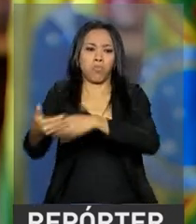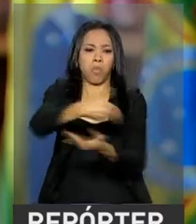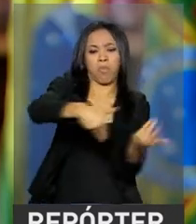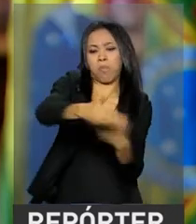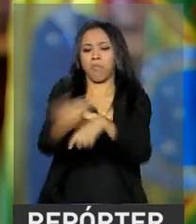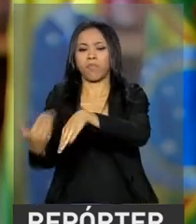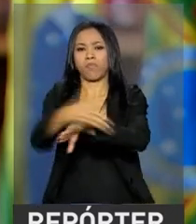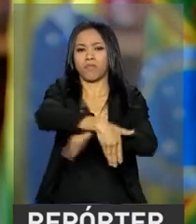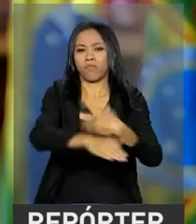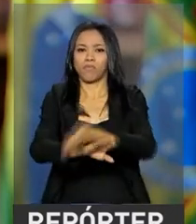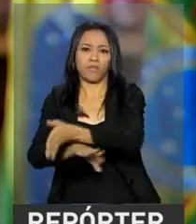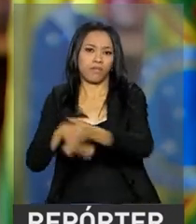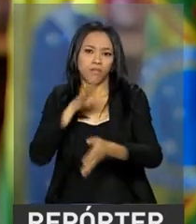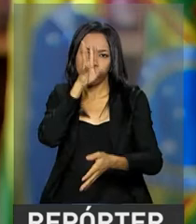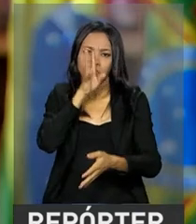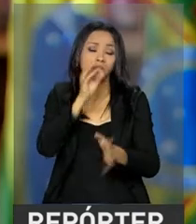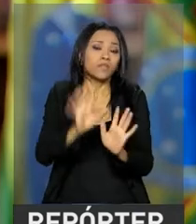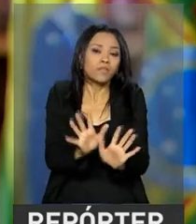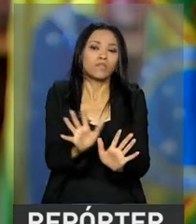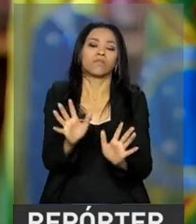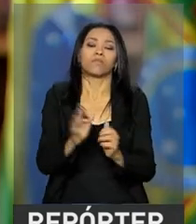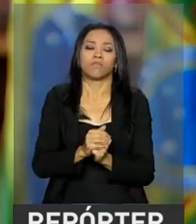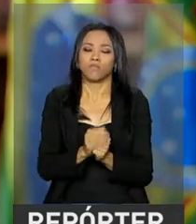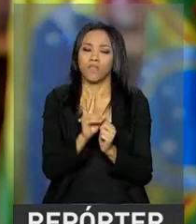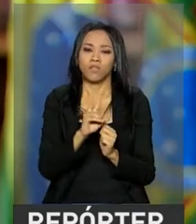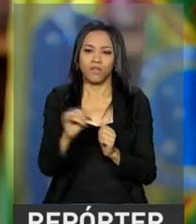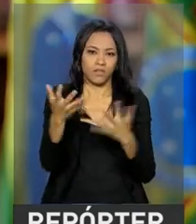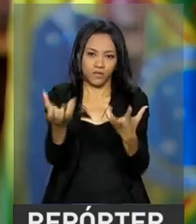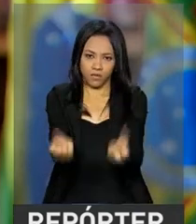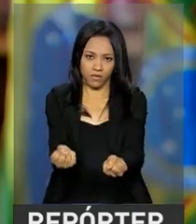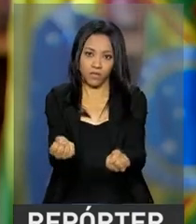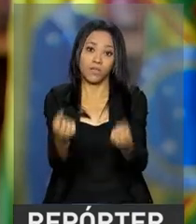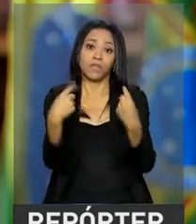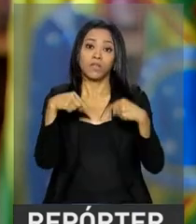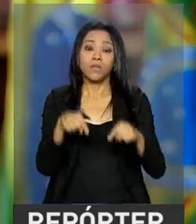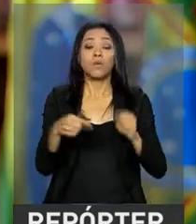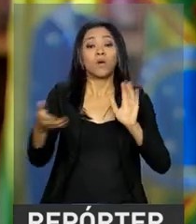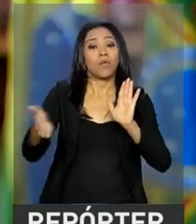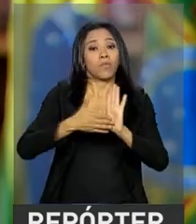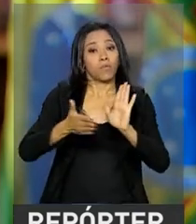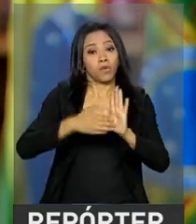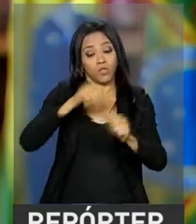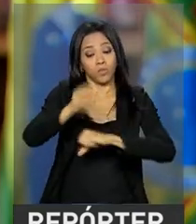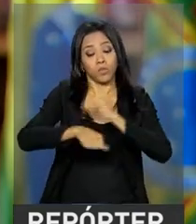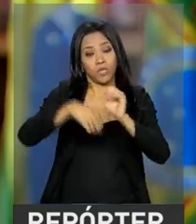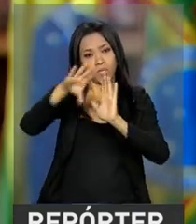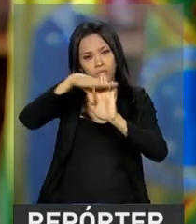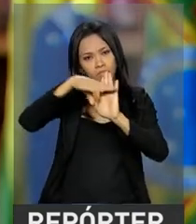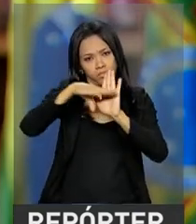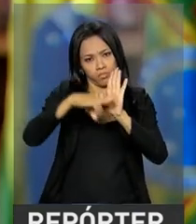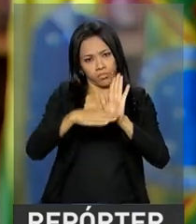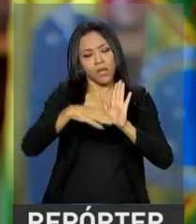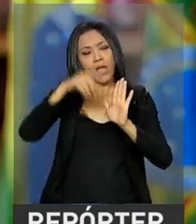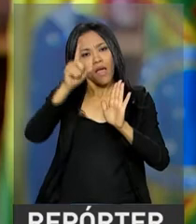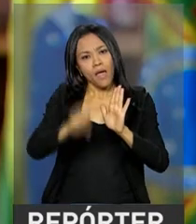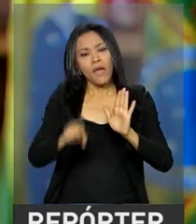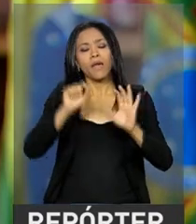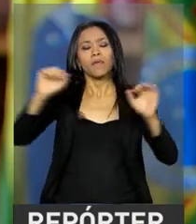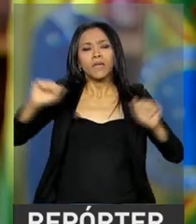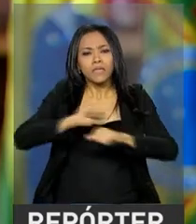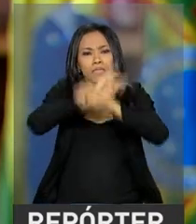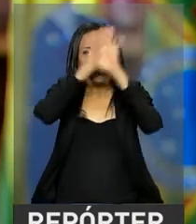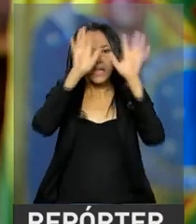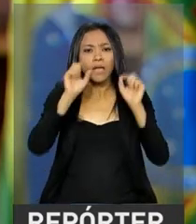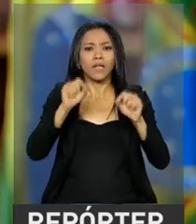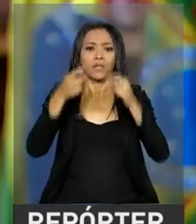intromissão foi ou será consentida a agenda de reformas é o resultado mais visível do